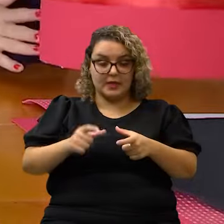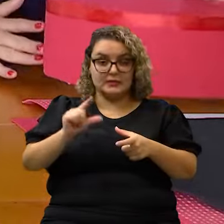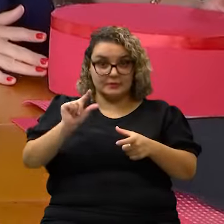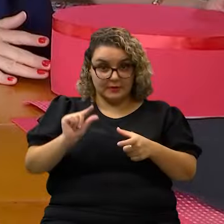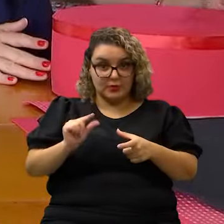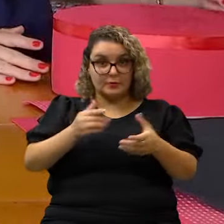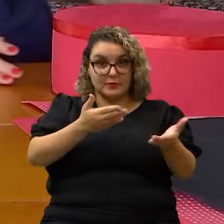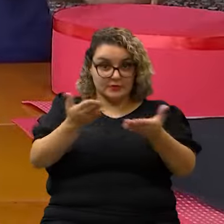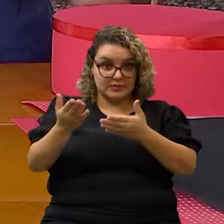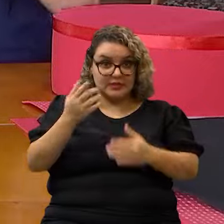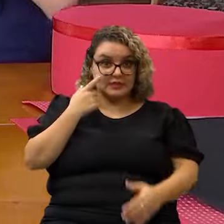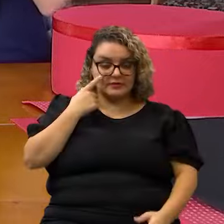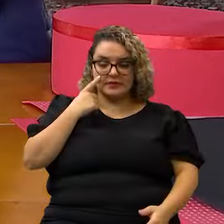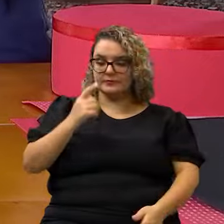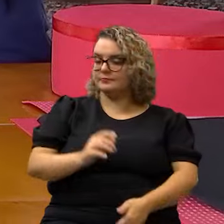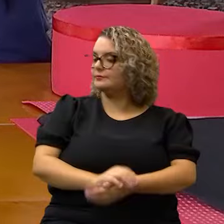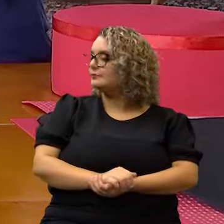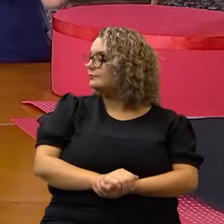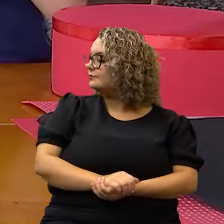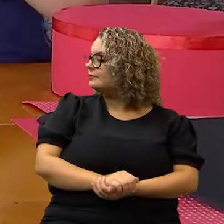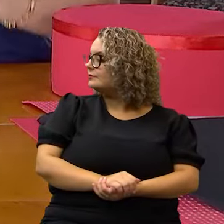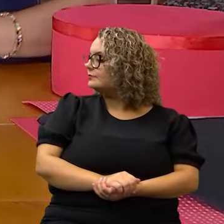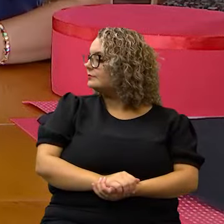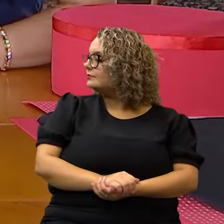menor para vocês.